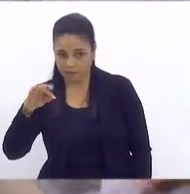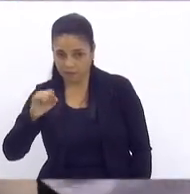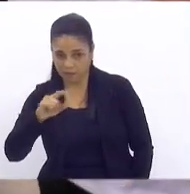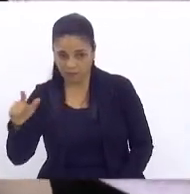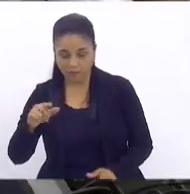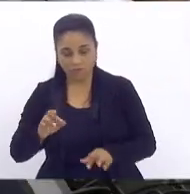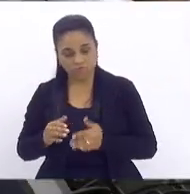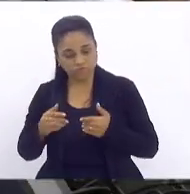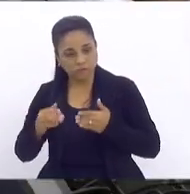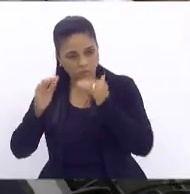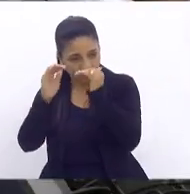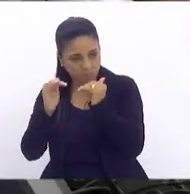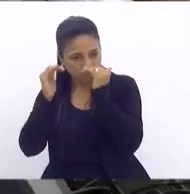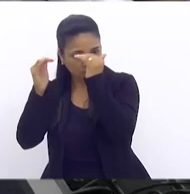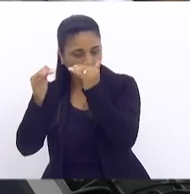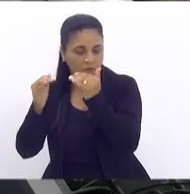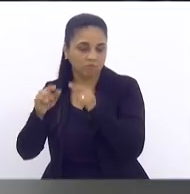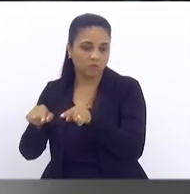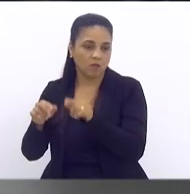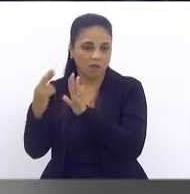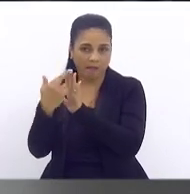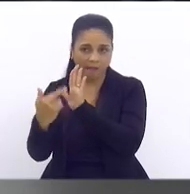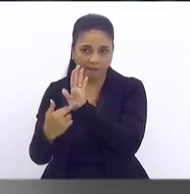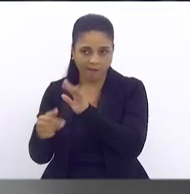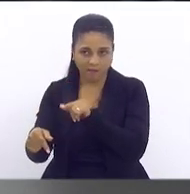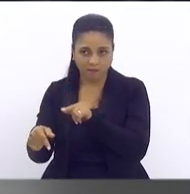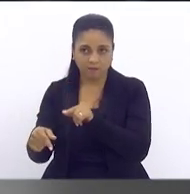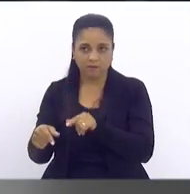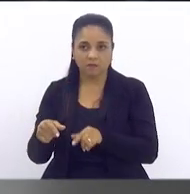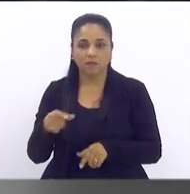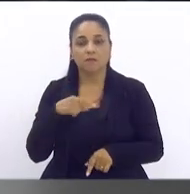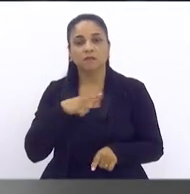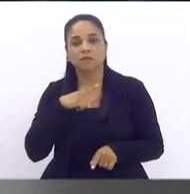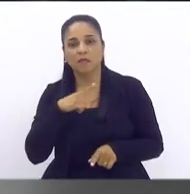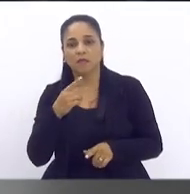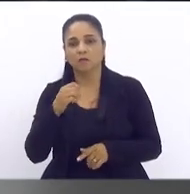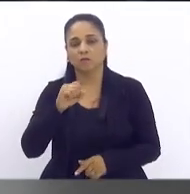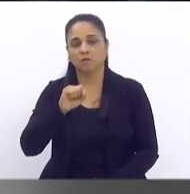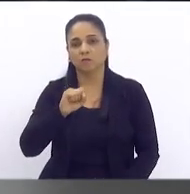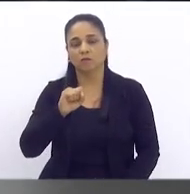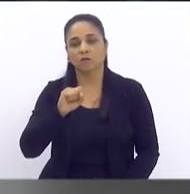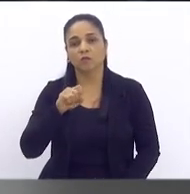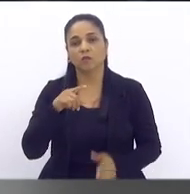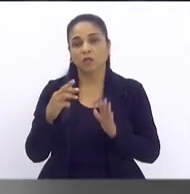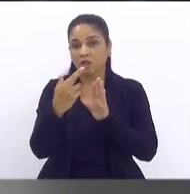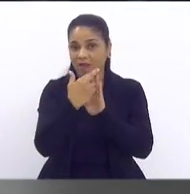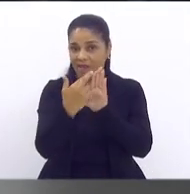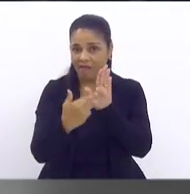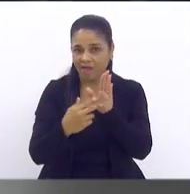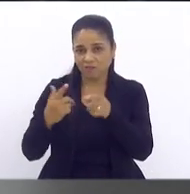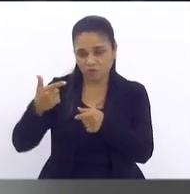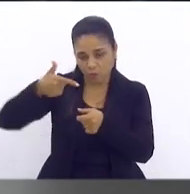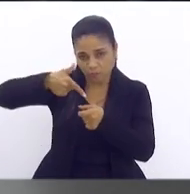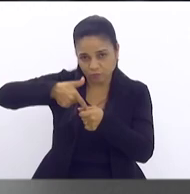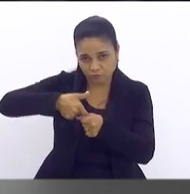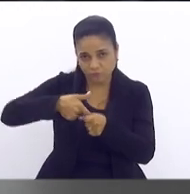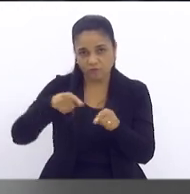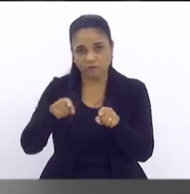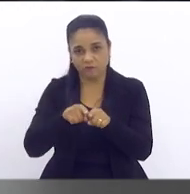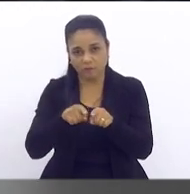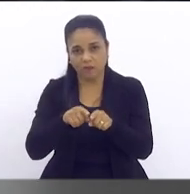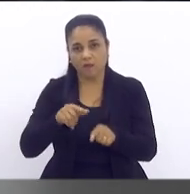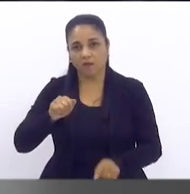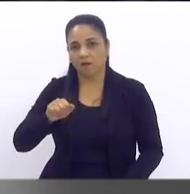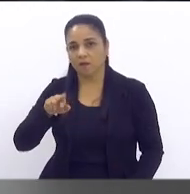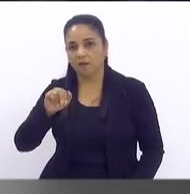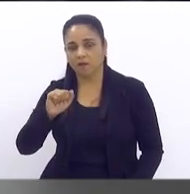por exemplo, vocês baixaram a norma 8, que trata do abastecimento, combustível, norma de segurança de granel líquido,